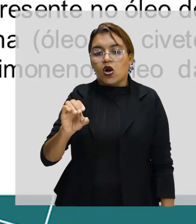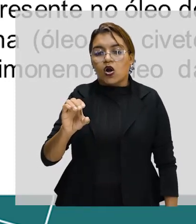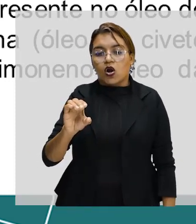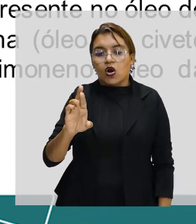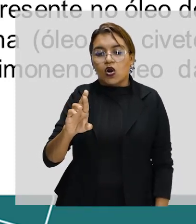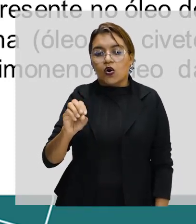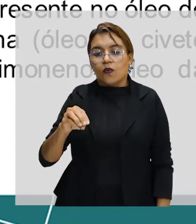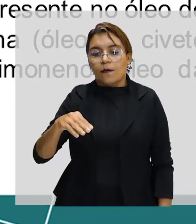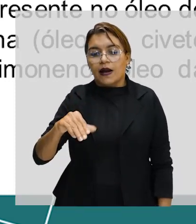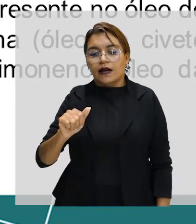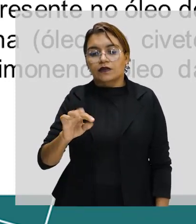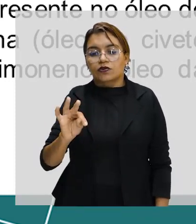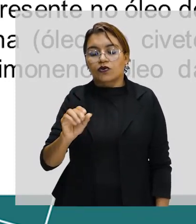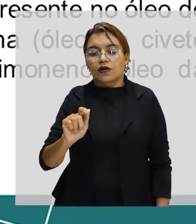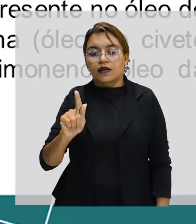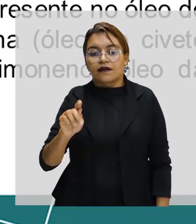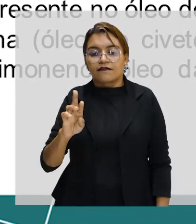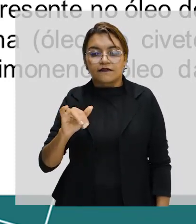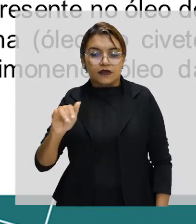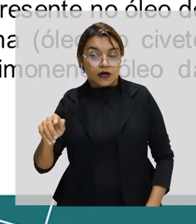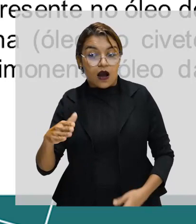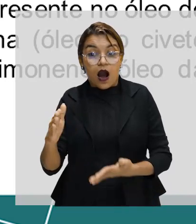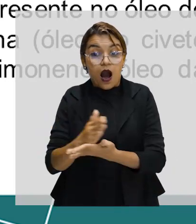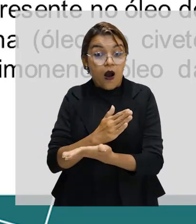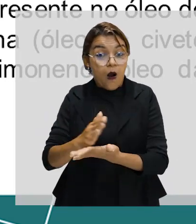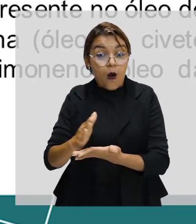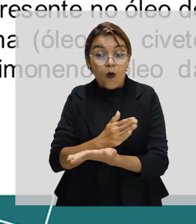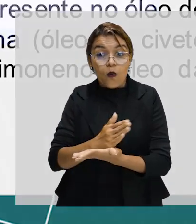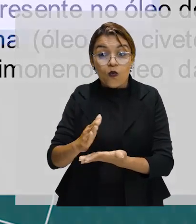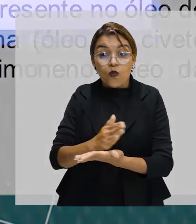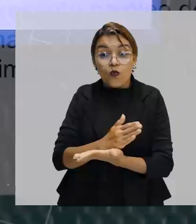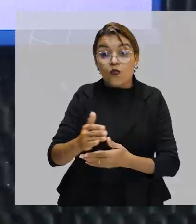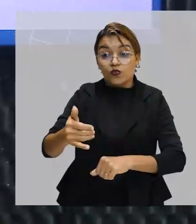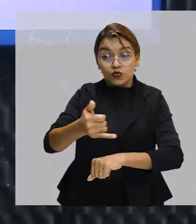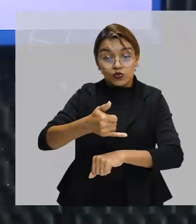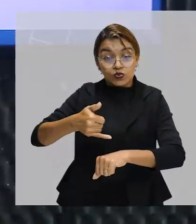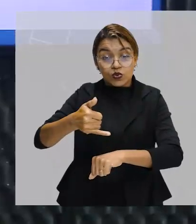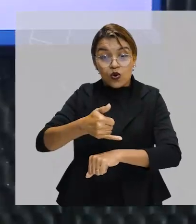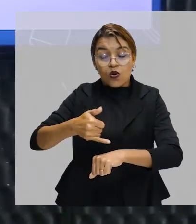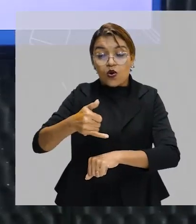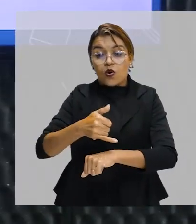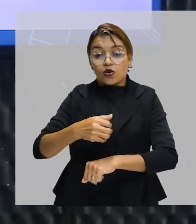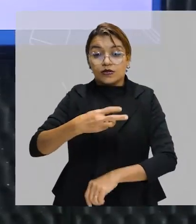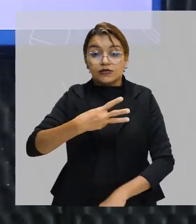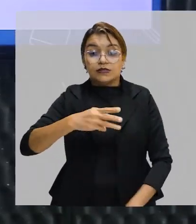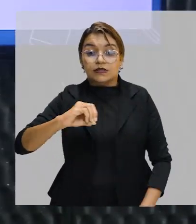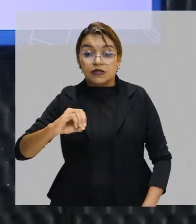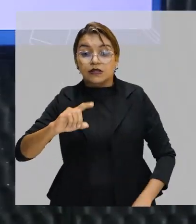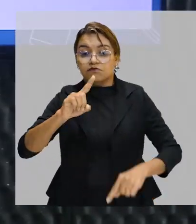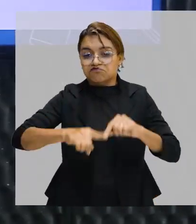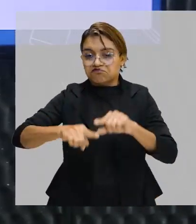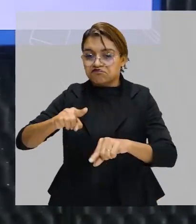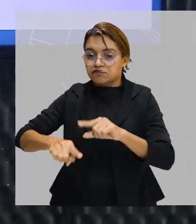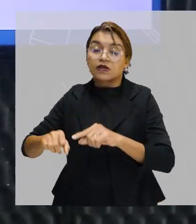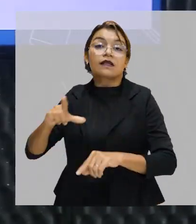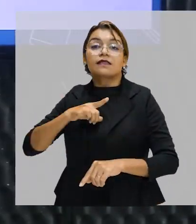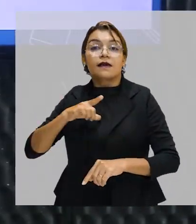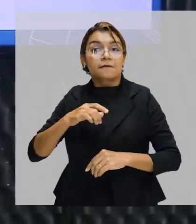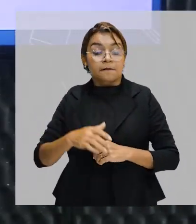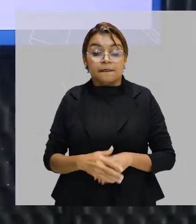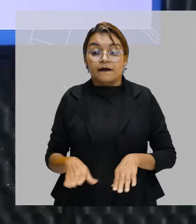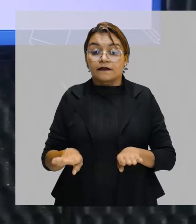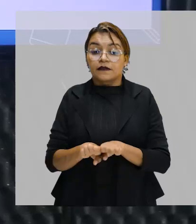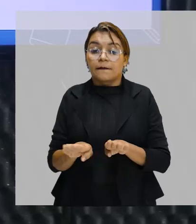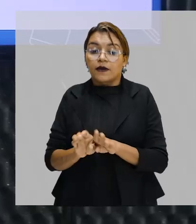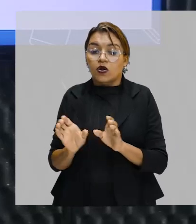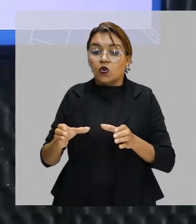que alguns exemplos são os compostos orgânicos do grupo dos fenóis, como o eugenol, o óleo de cravo, e do